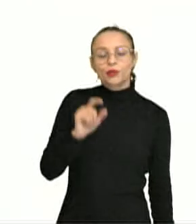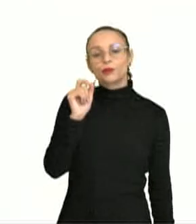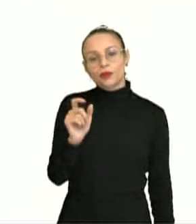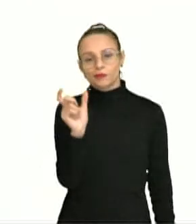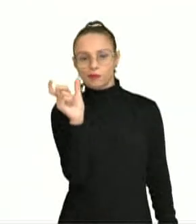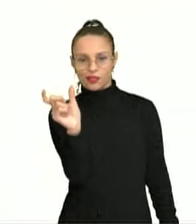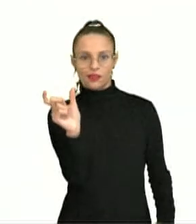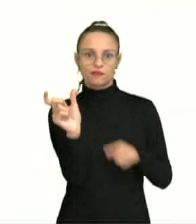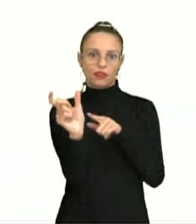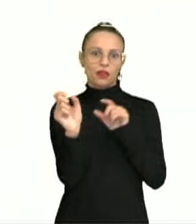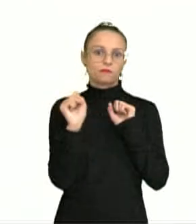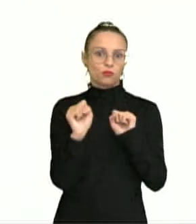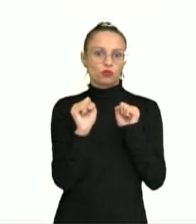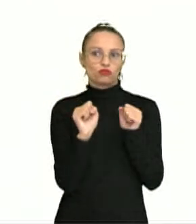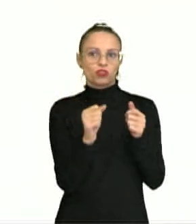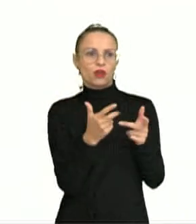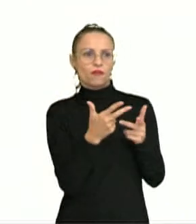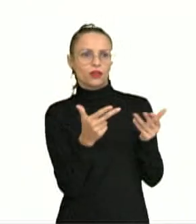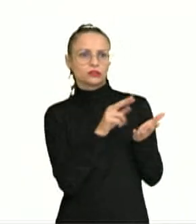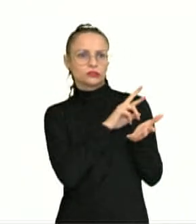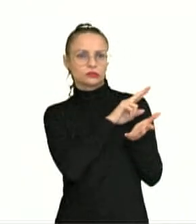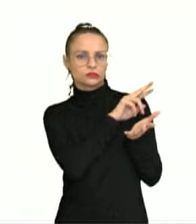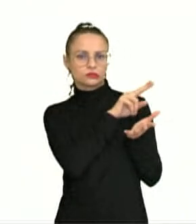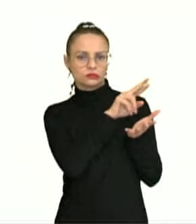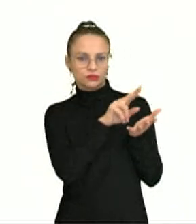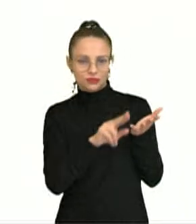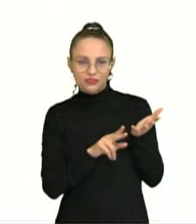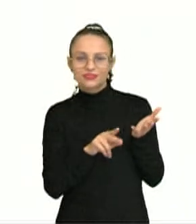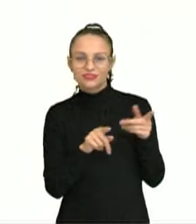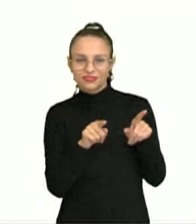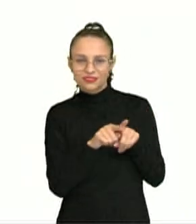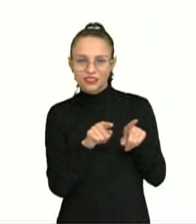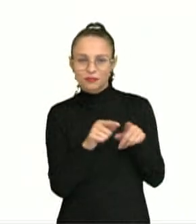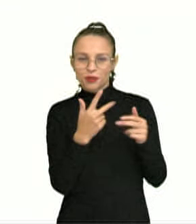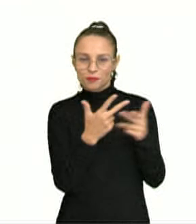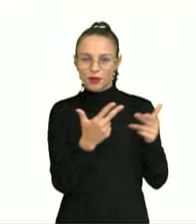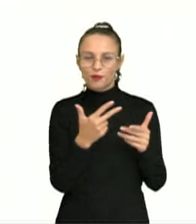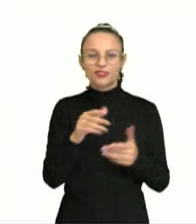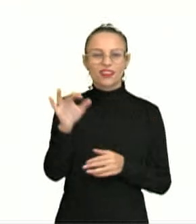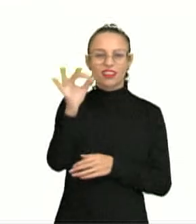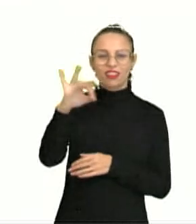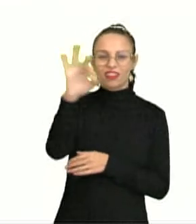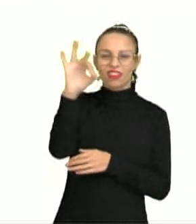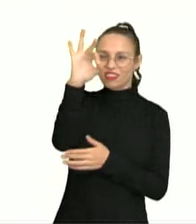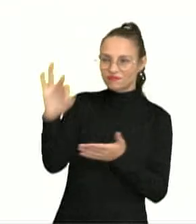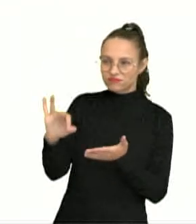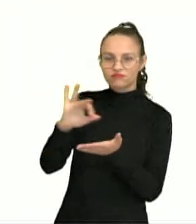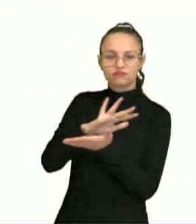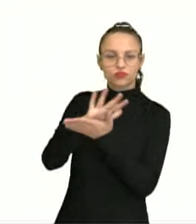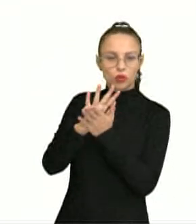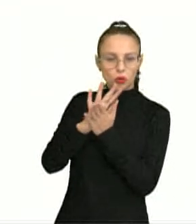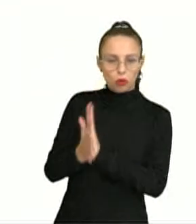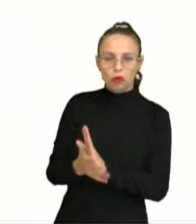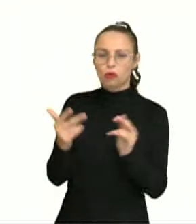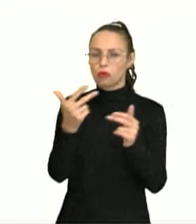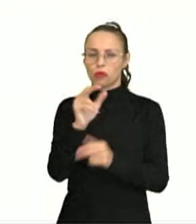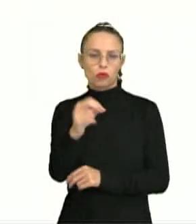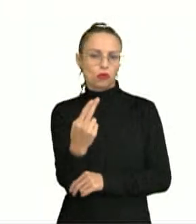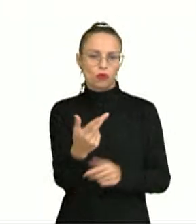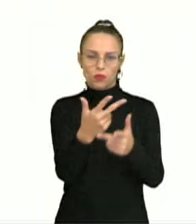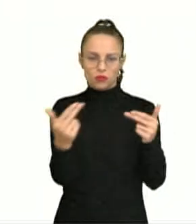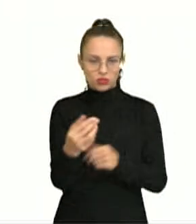termo que ele achava que podia ser tantas coisas, inclusive uma dedetização, ou um termo jurídico, né, uma